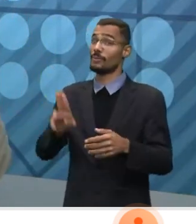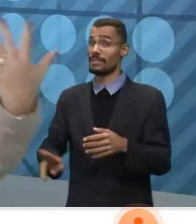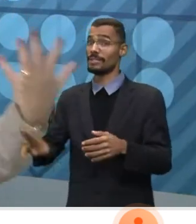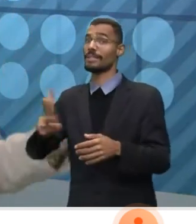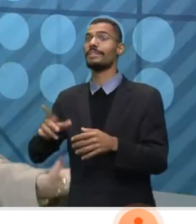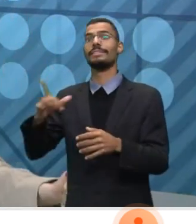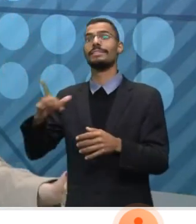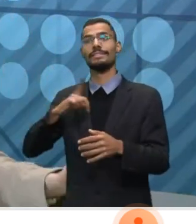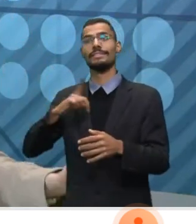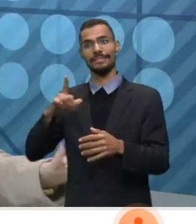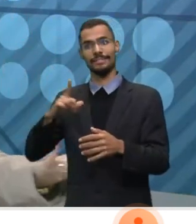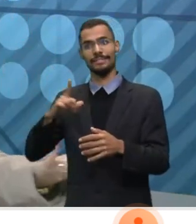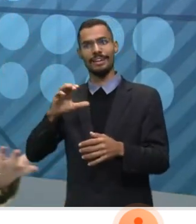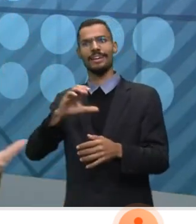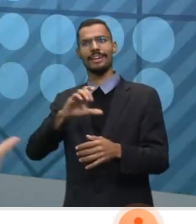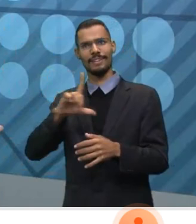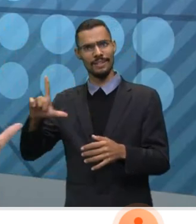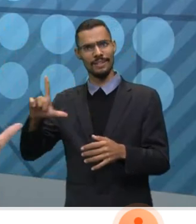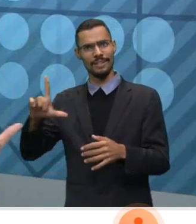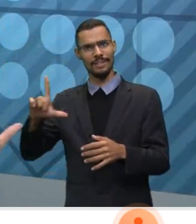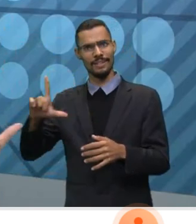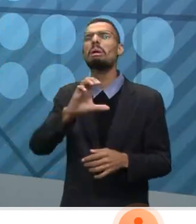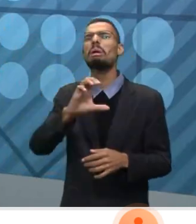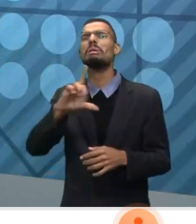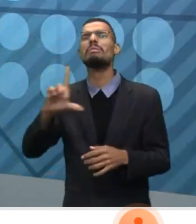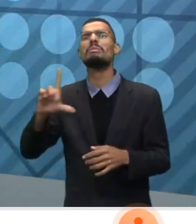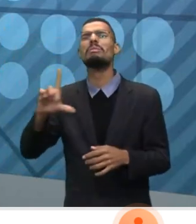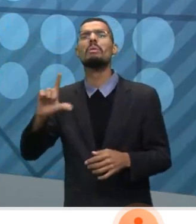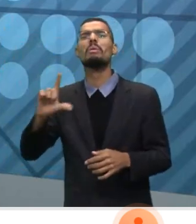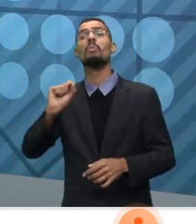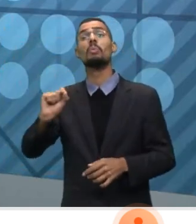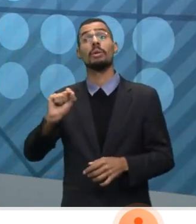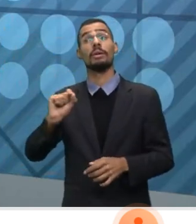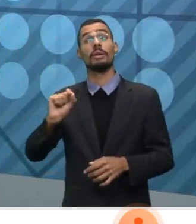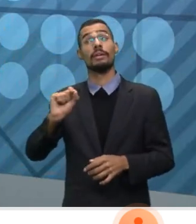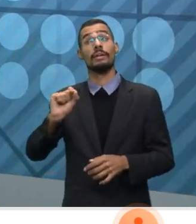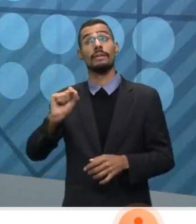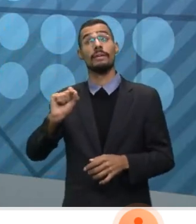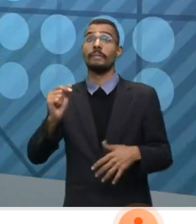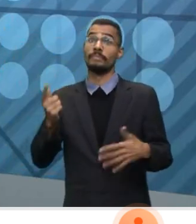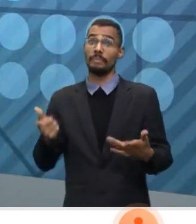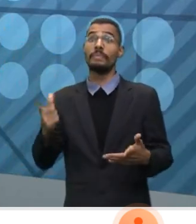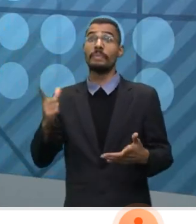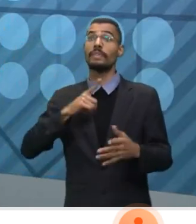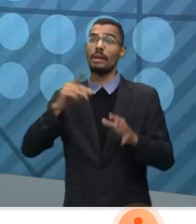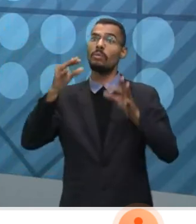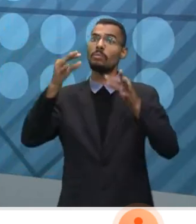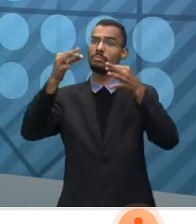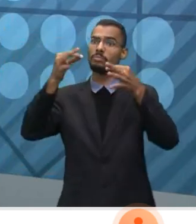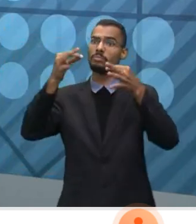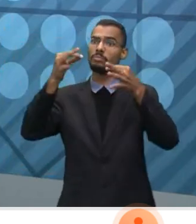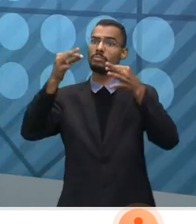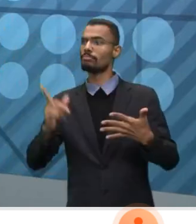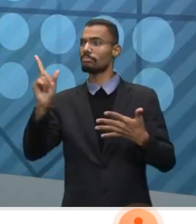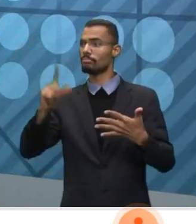os classificadores, o que é isso, professora? É também uma estrutura da Libras. A